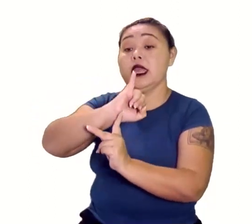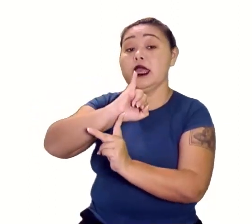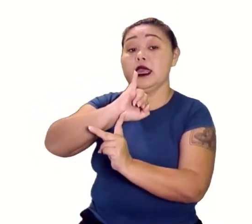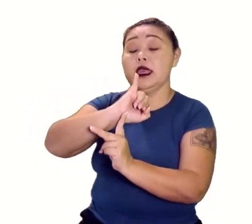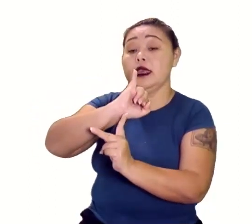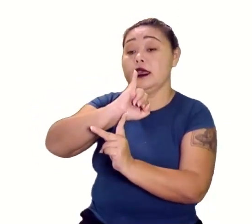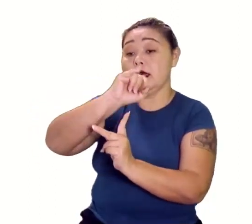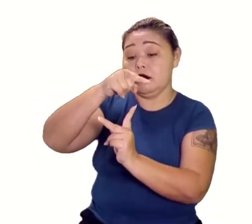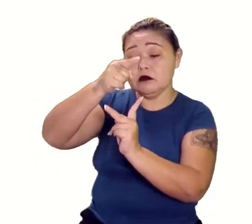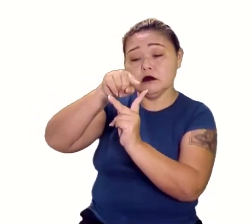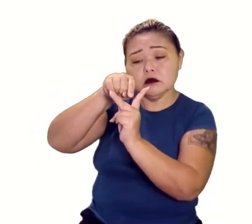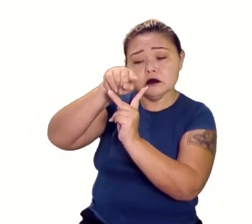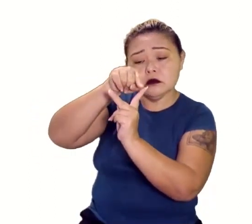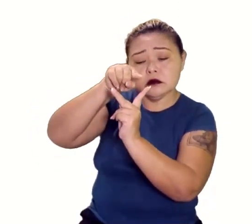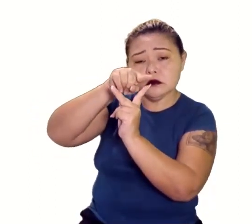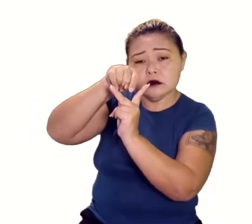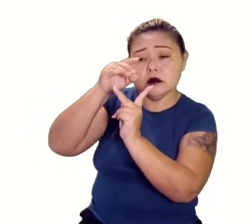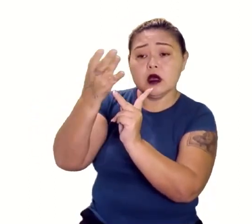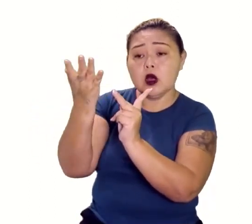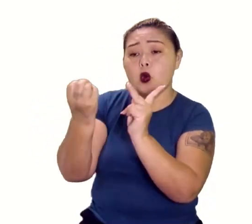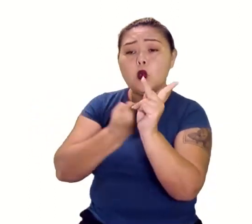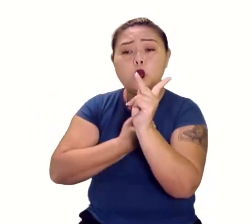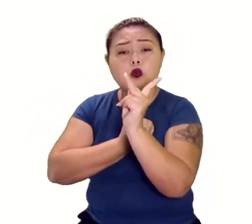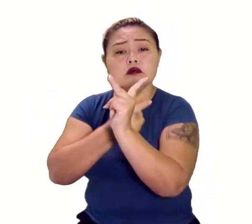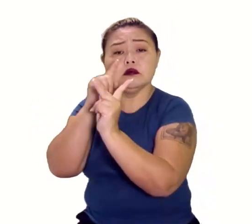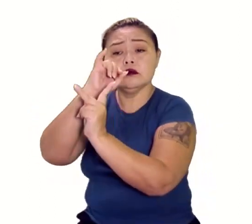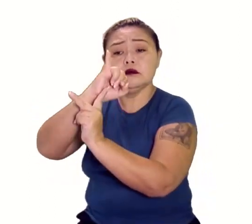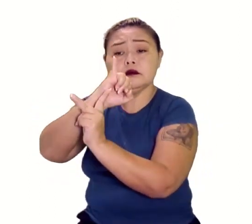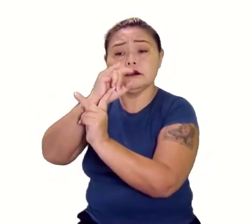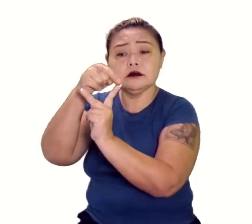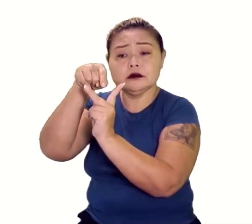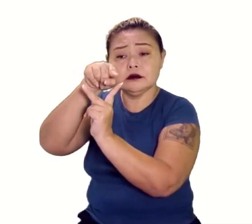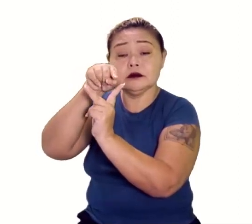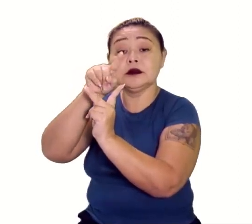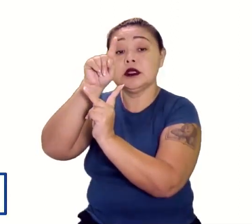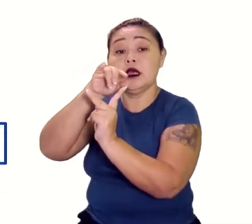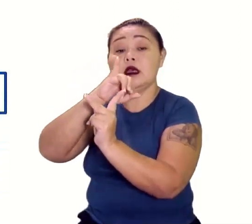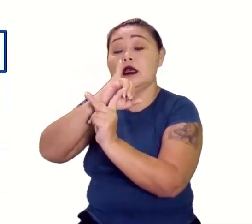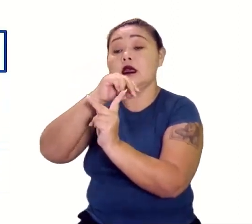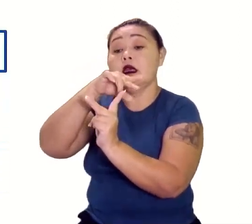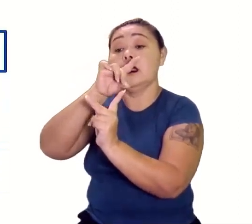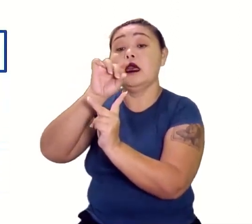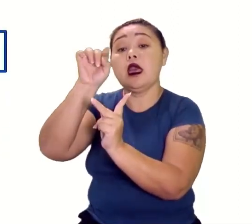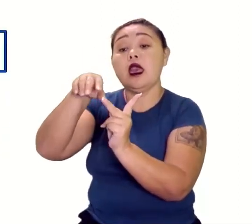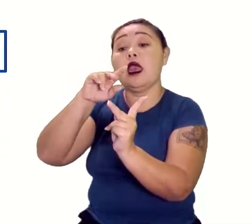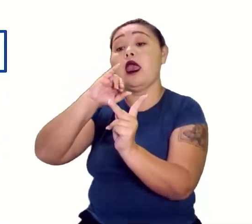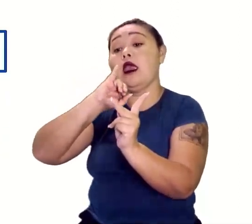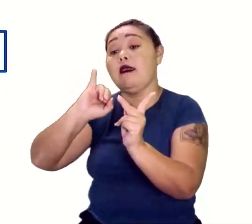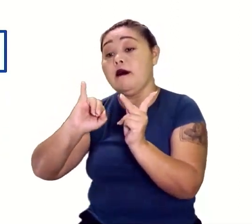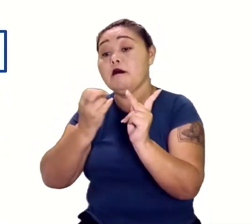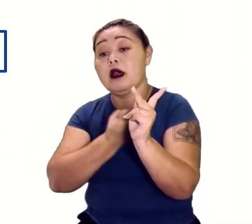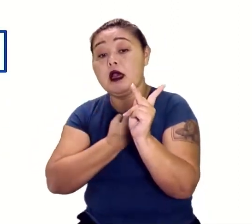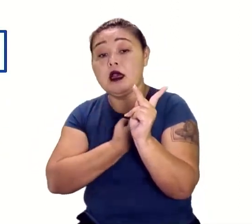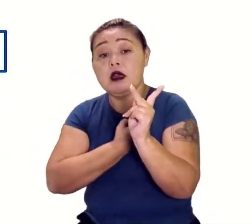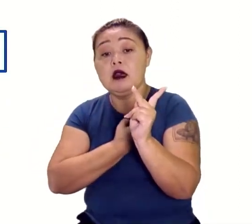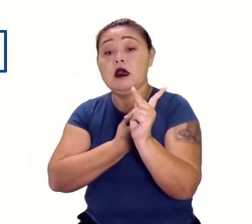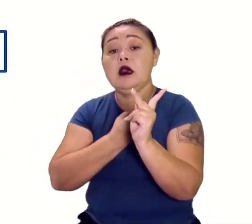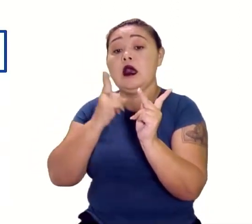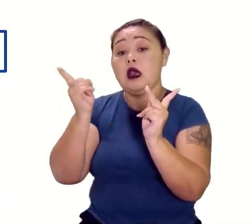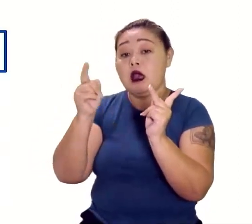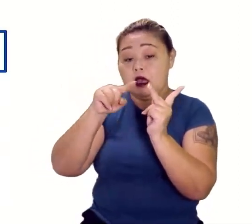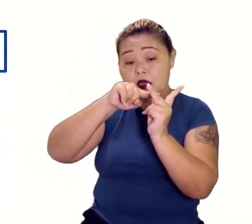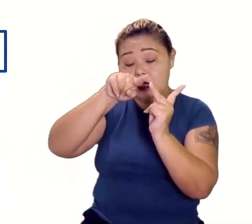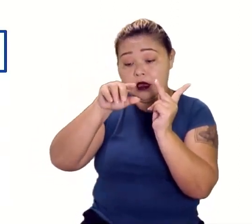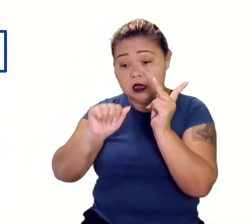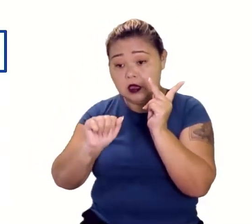ímpar, o índice é aquele númerozinho que fica lá fora, Tem até um no izinho radical, isso. Quando é ímpar, o que acontece? O valor de A pode